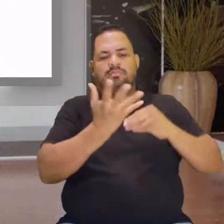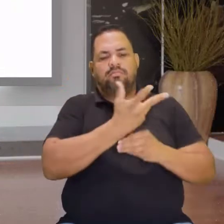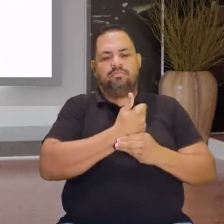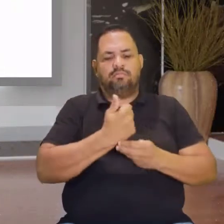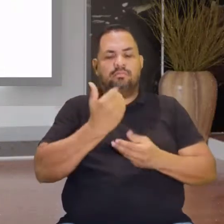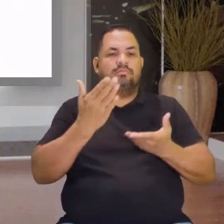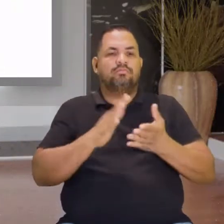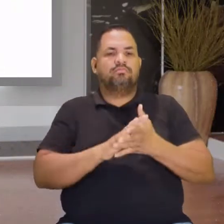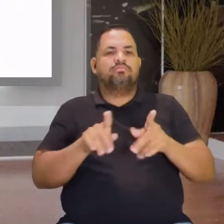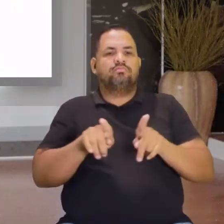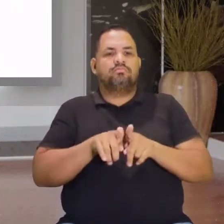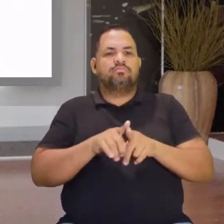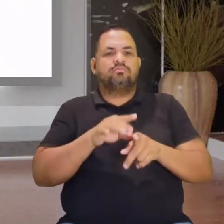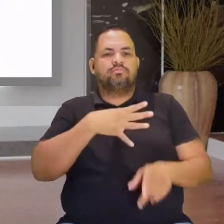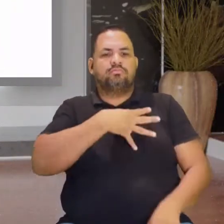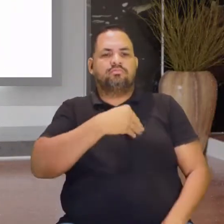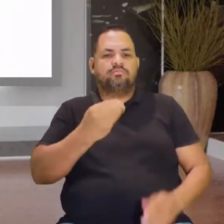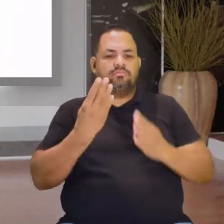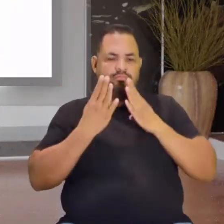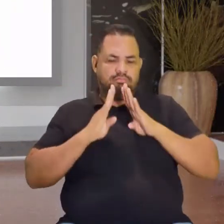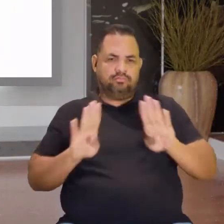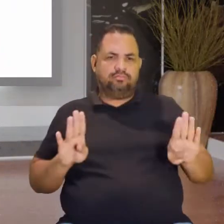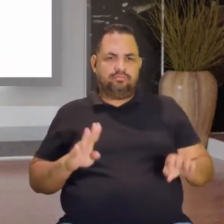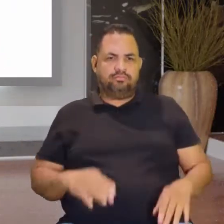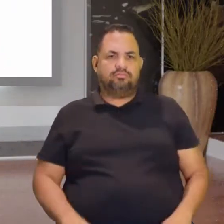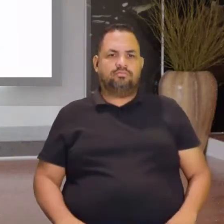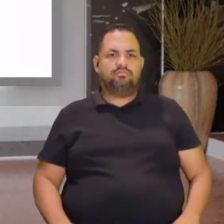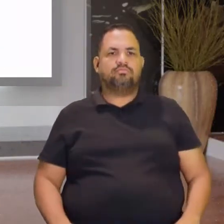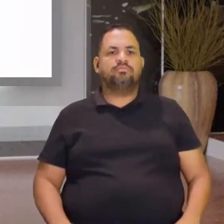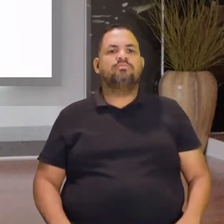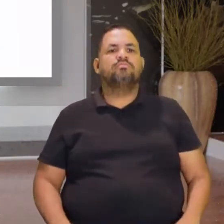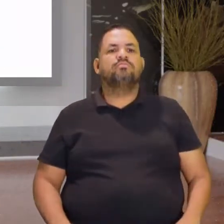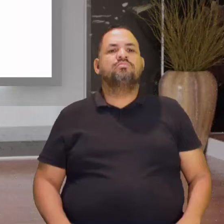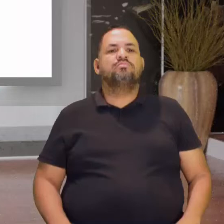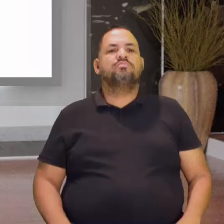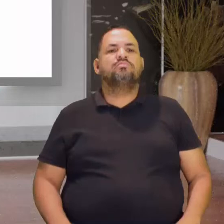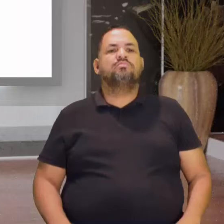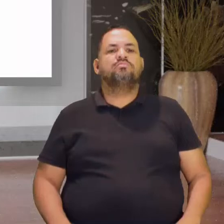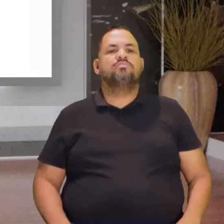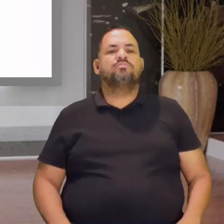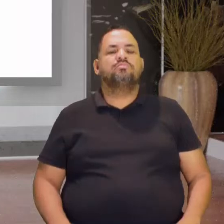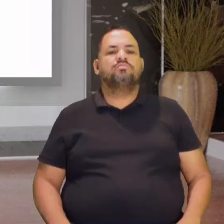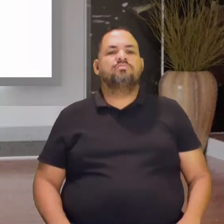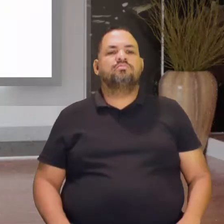né, eram filhos de burgueses, né, burgueses